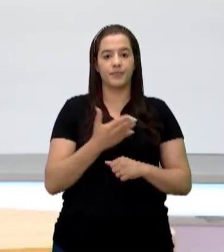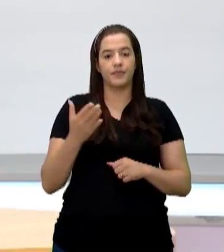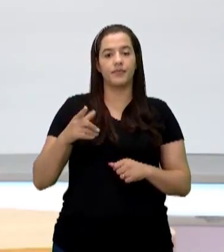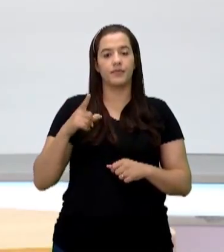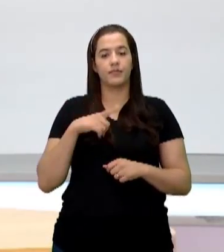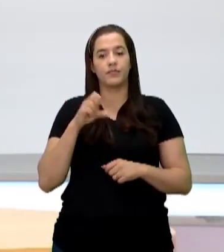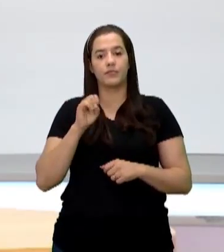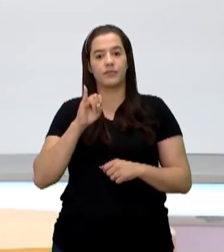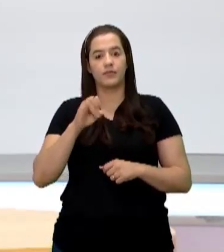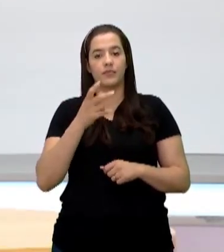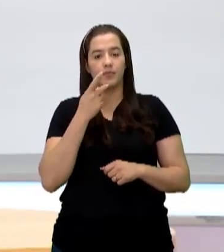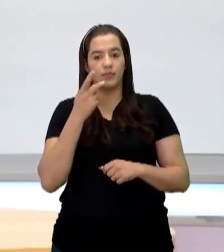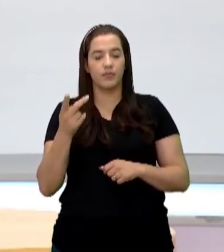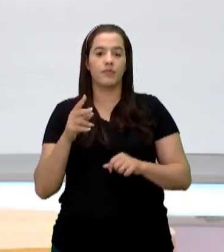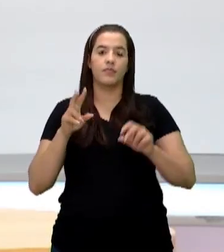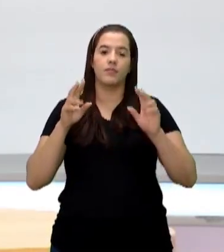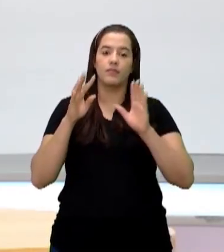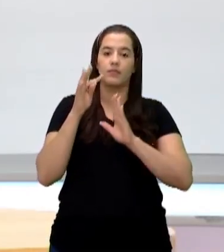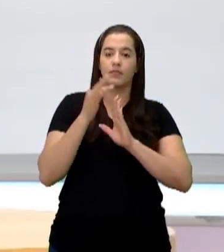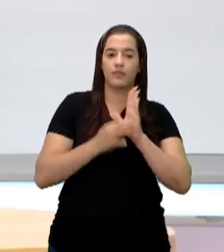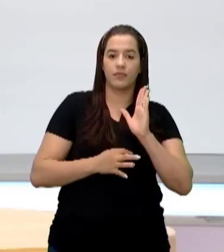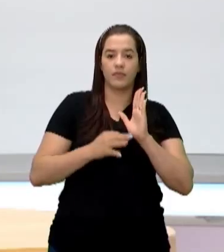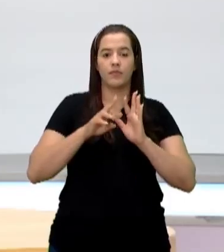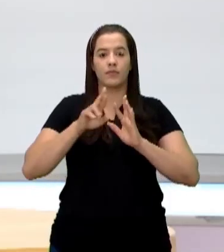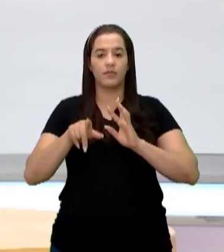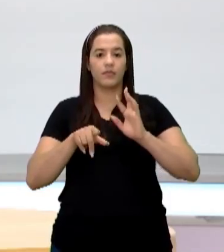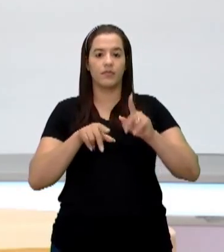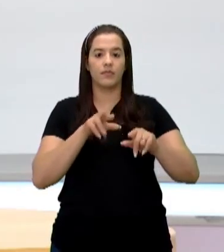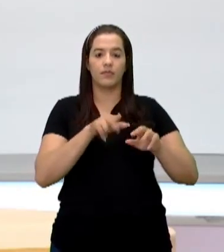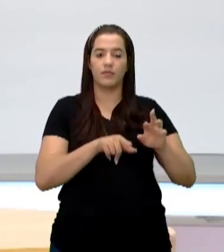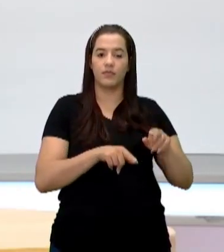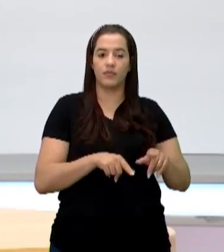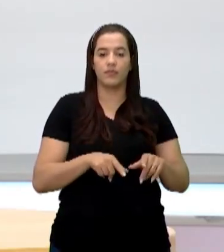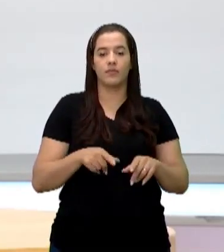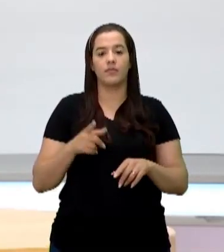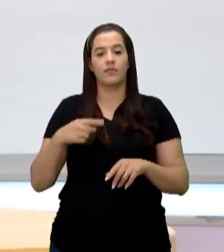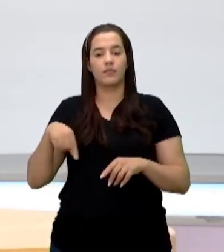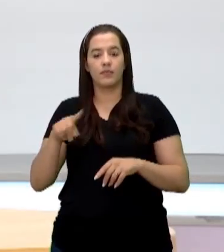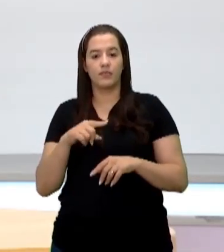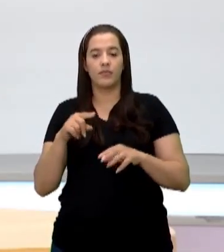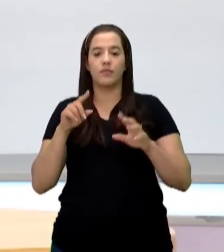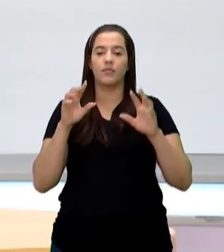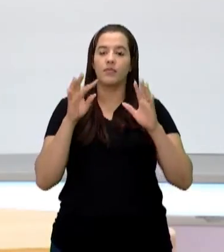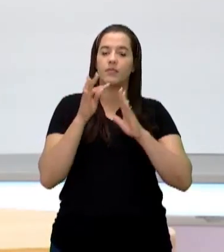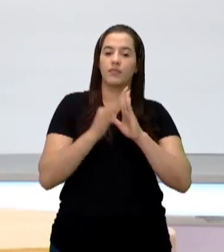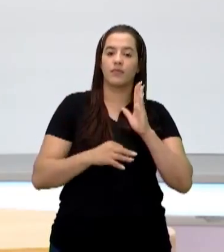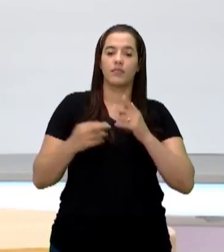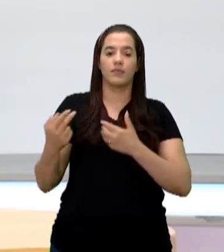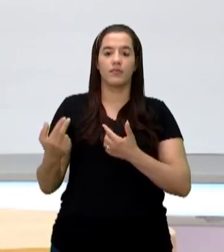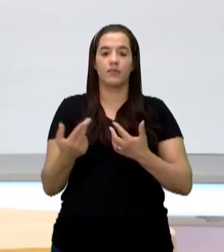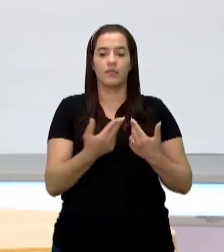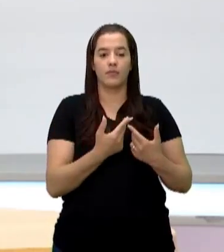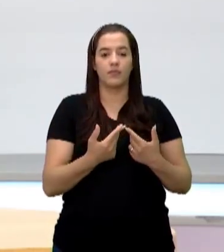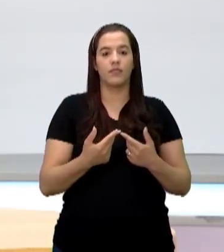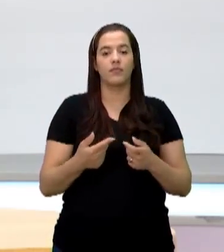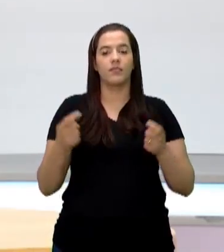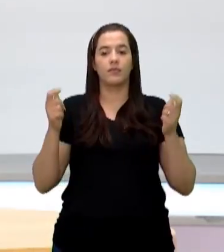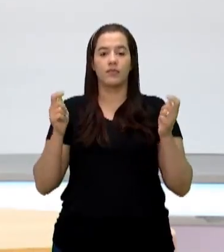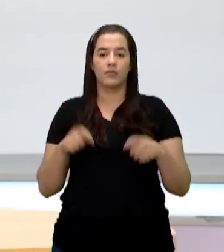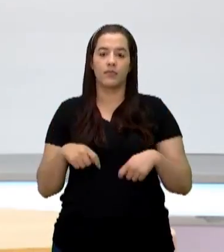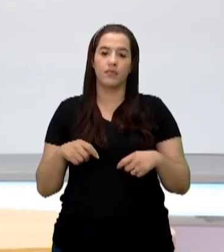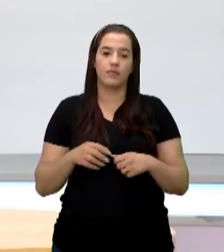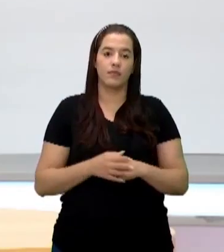vamos falar de temas, de textos diferentes sobre o mesmo tema, possivelmente,